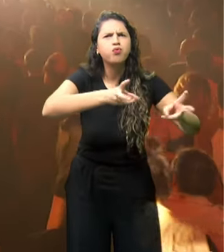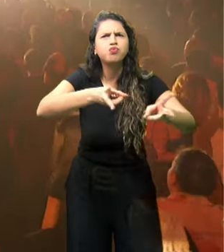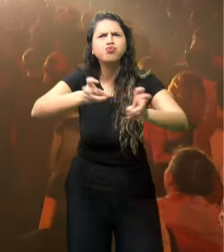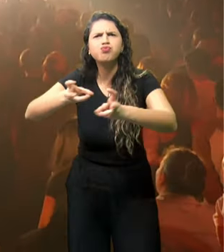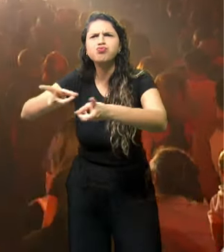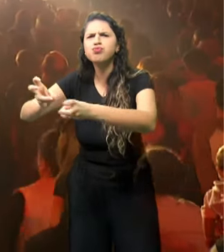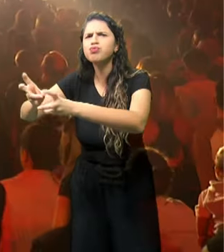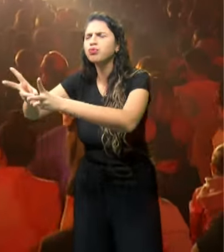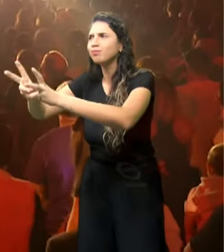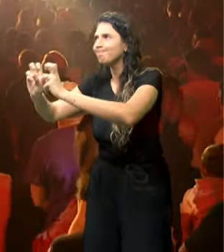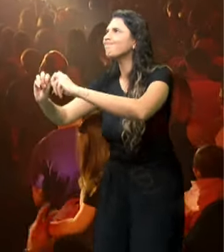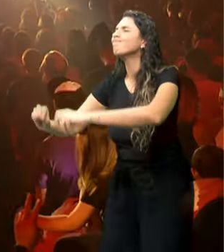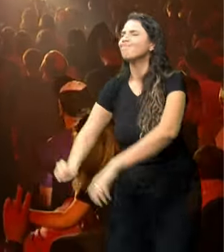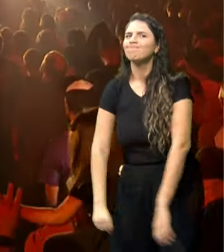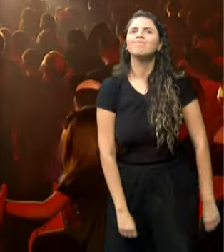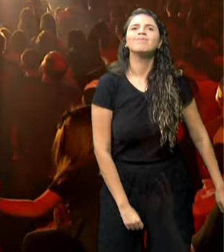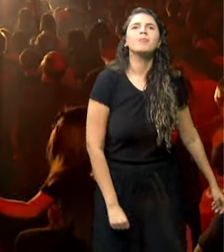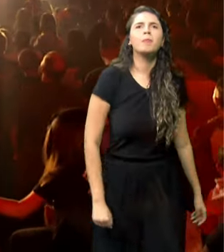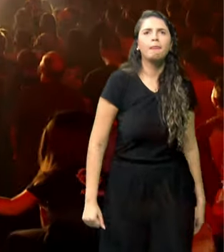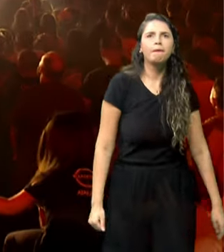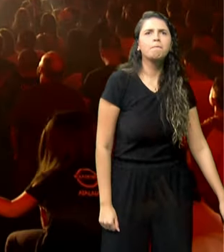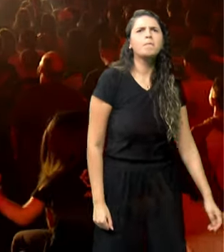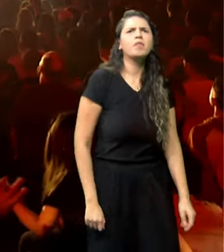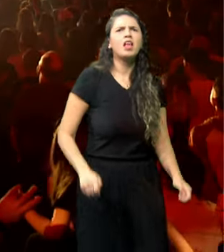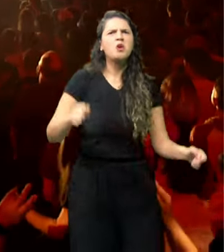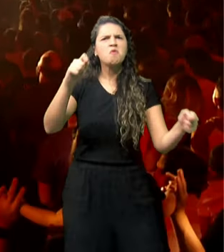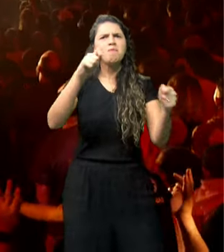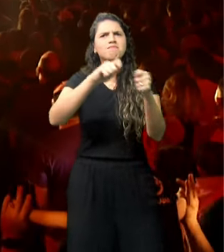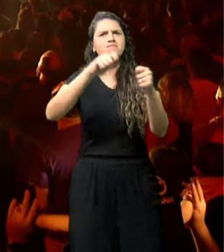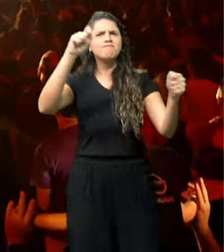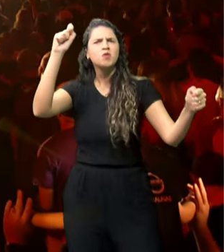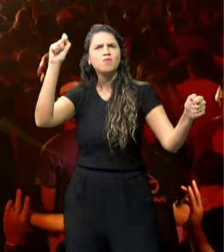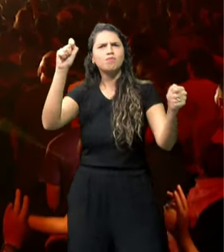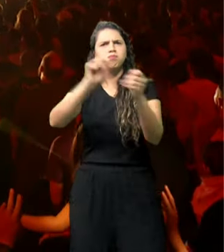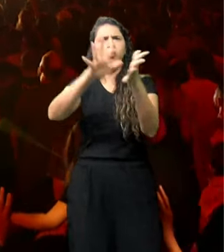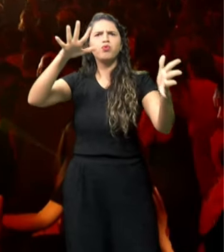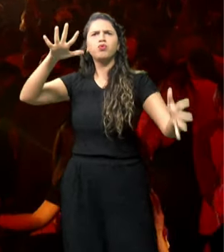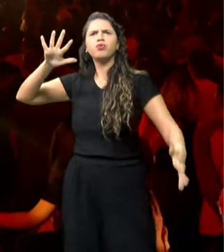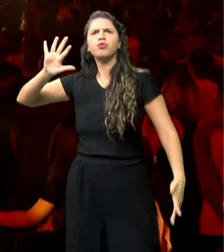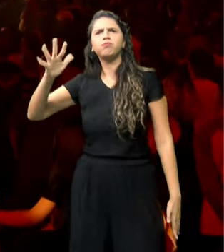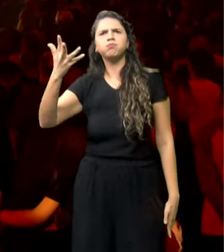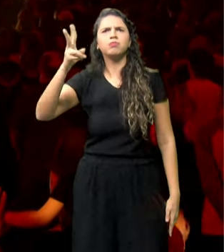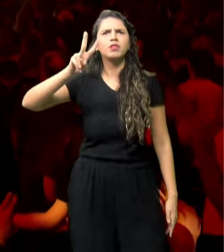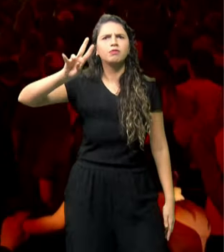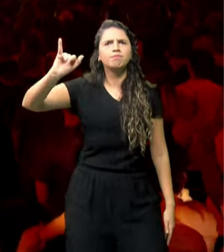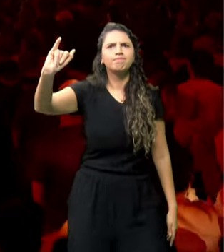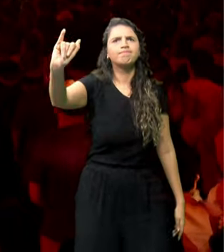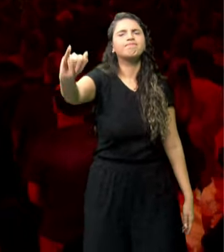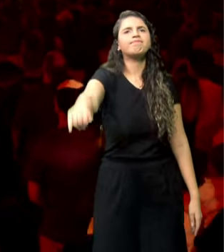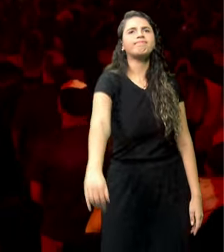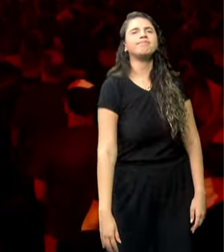lugar. Algo grande acontecerá